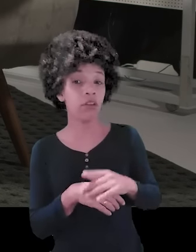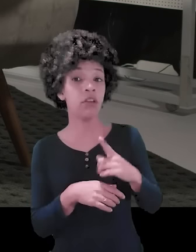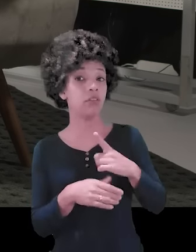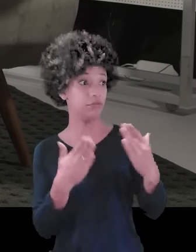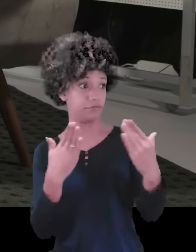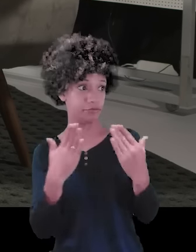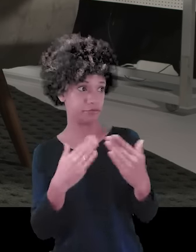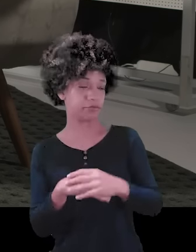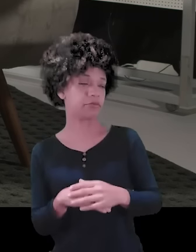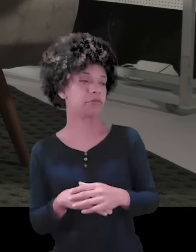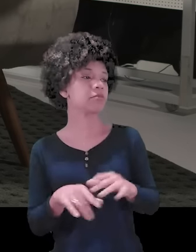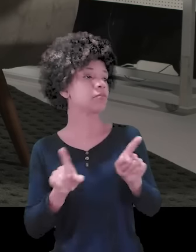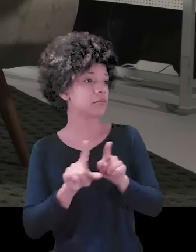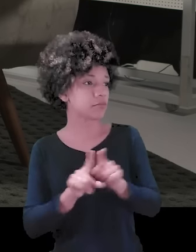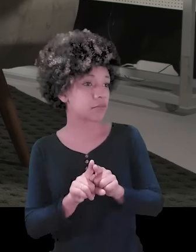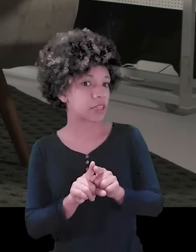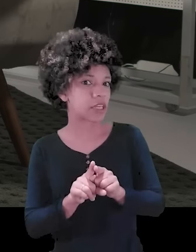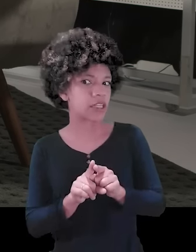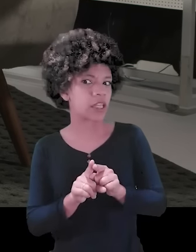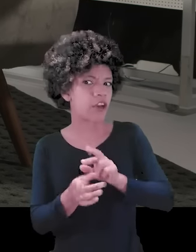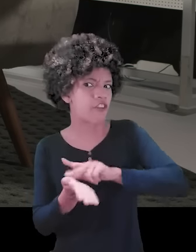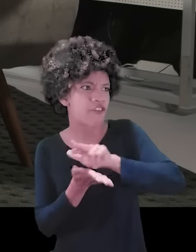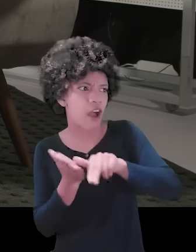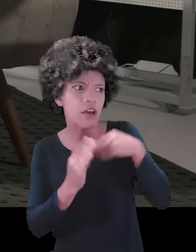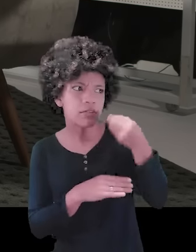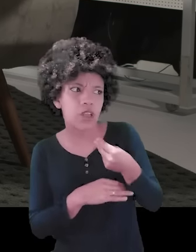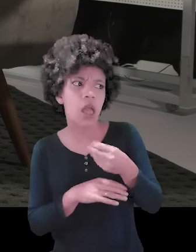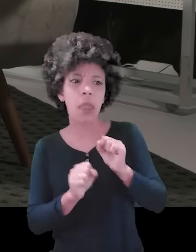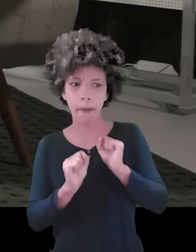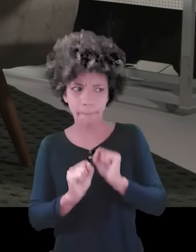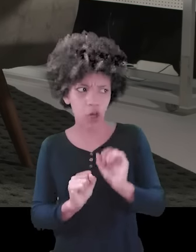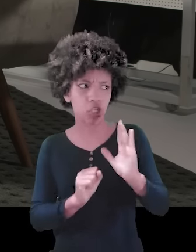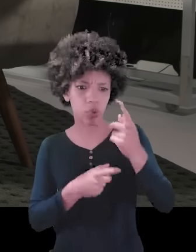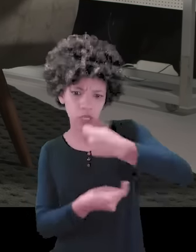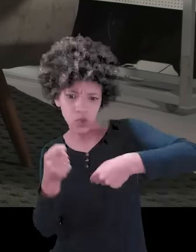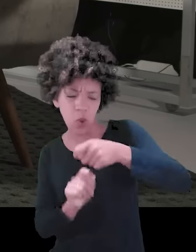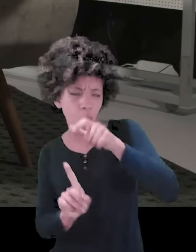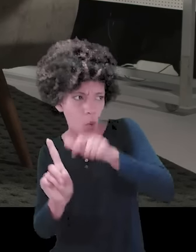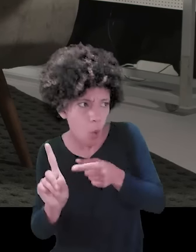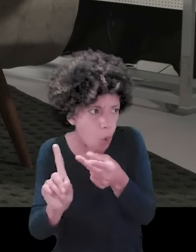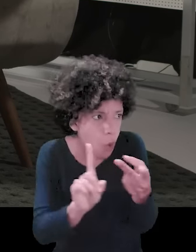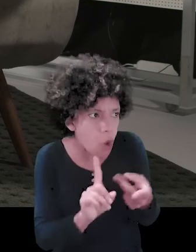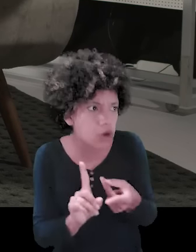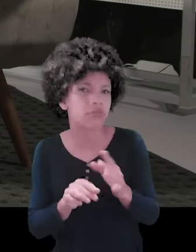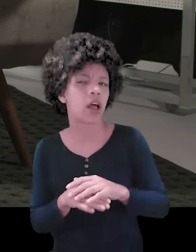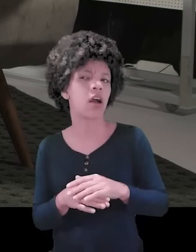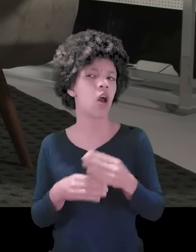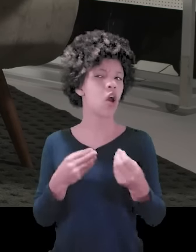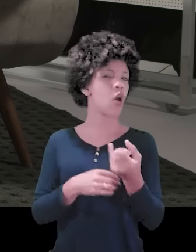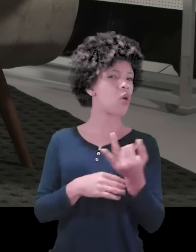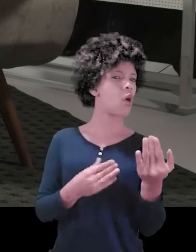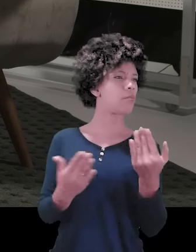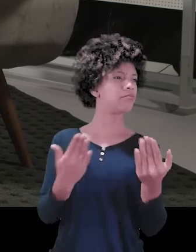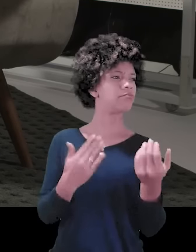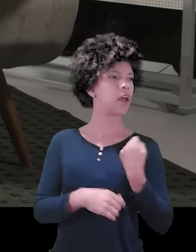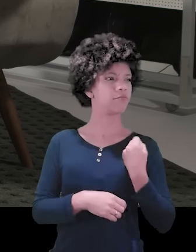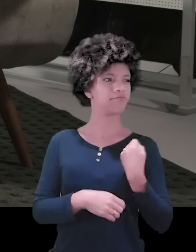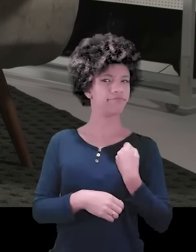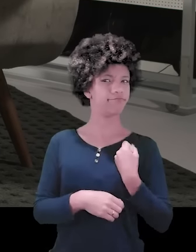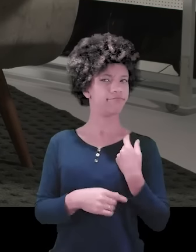precisa falar mais não é assim enquanto a gente tô caso pode ser em taxa entendeu isso que eu tô falando pra gente tem uma dimensão de como os números não